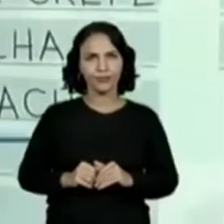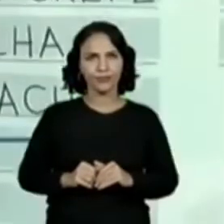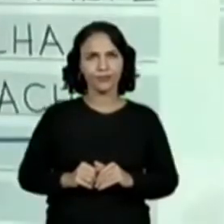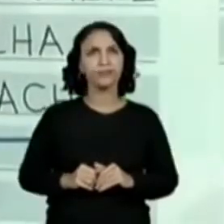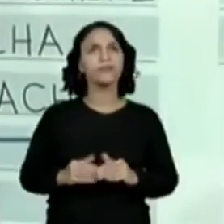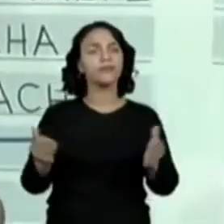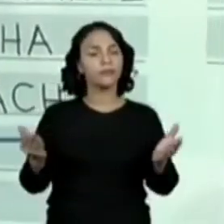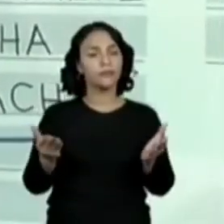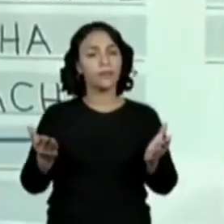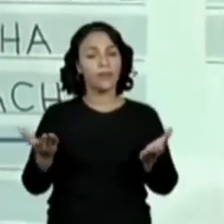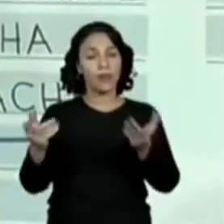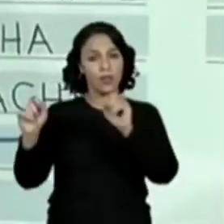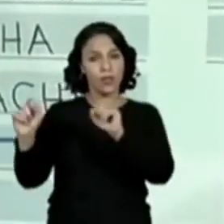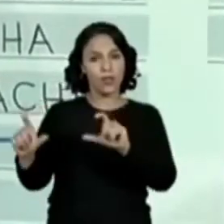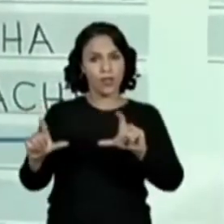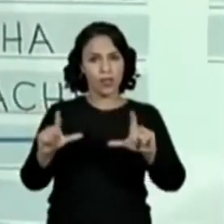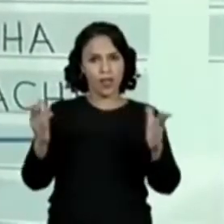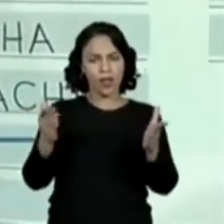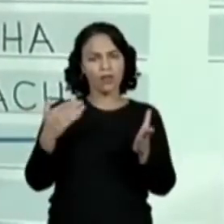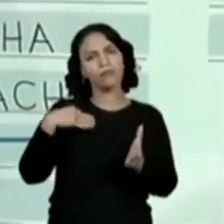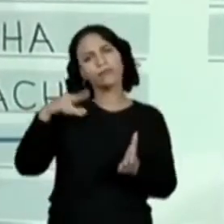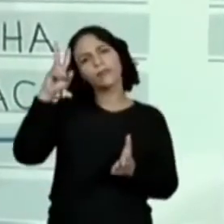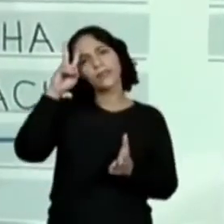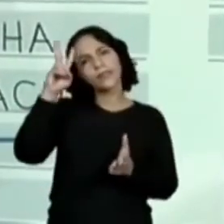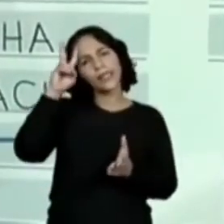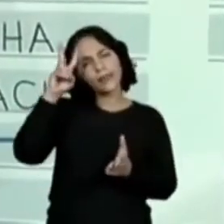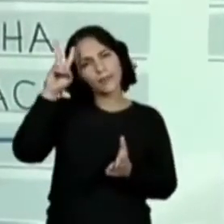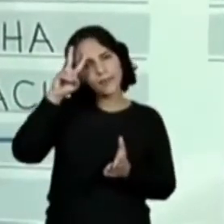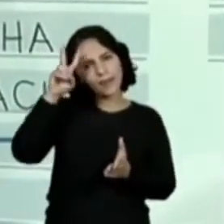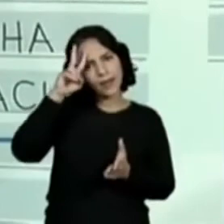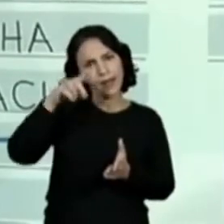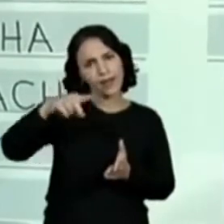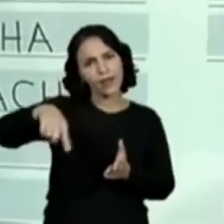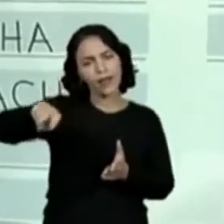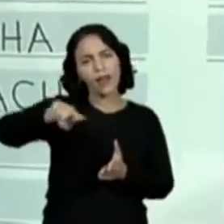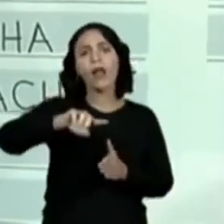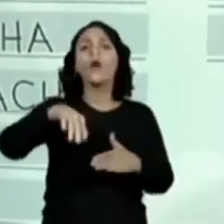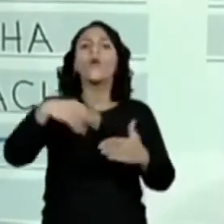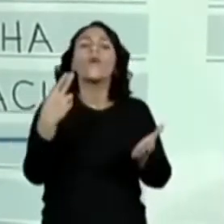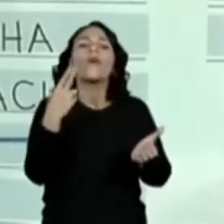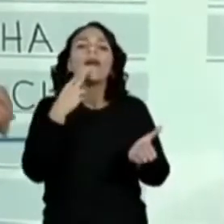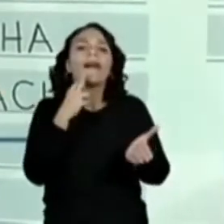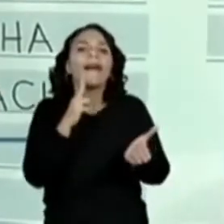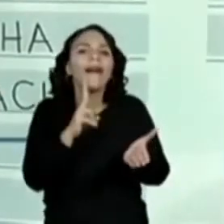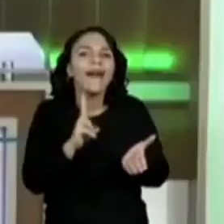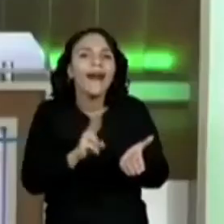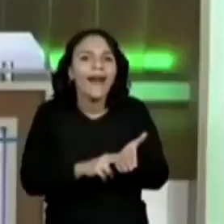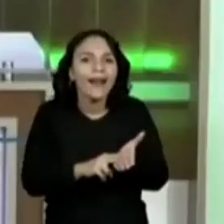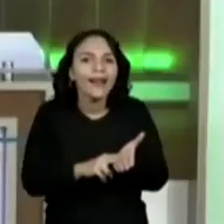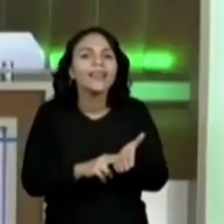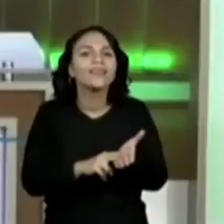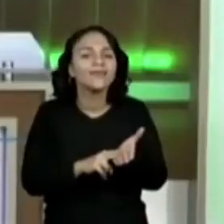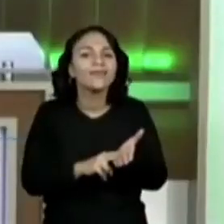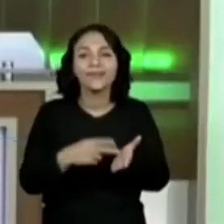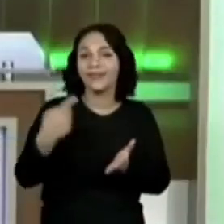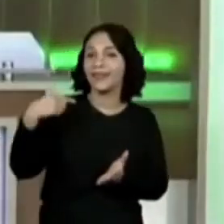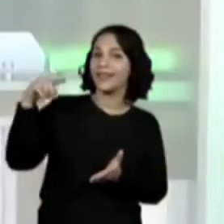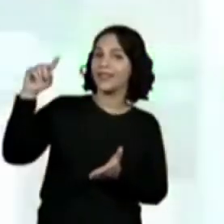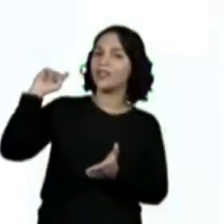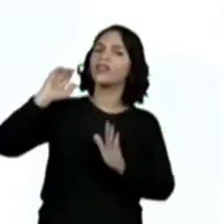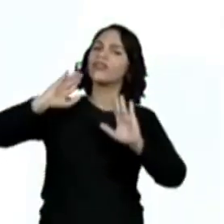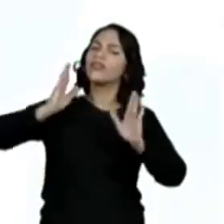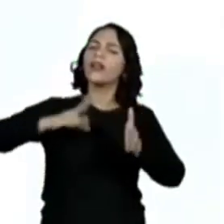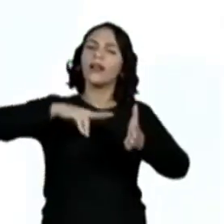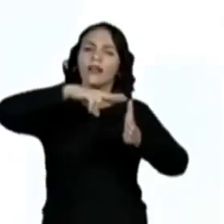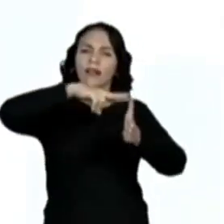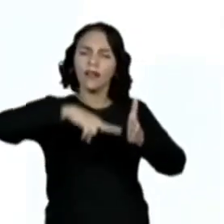na próxima tela, eu quero recordar com vocês das cartas que nós já fizemos leitura